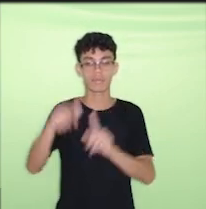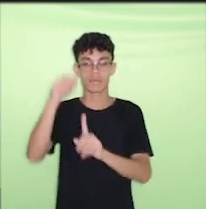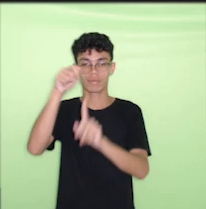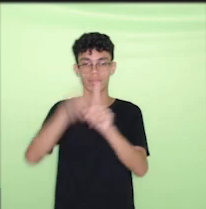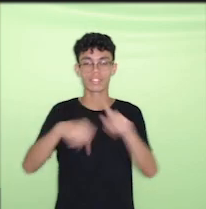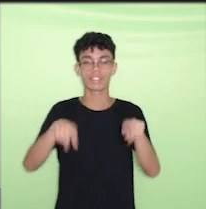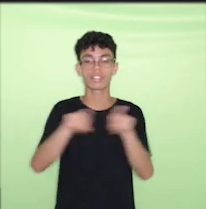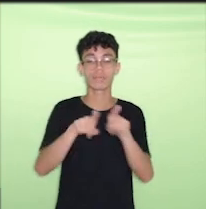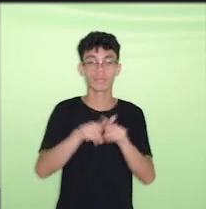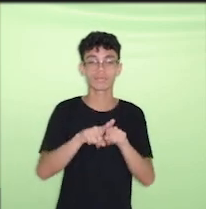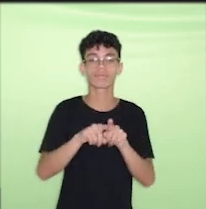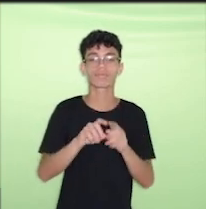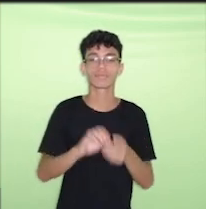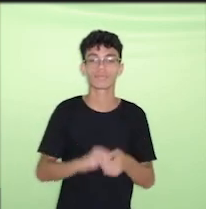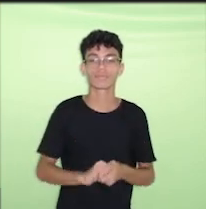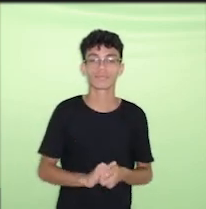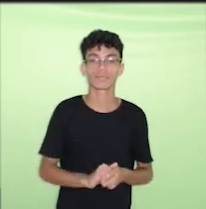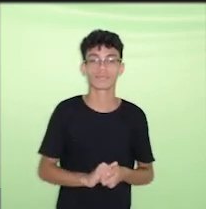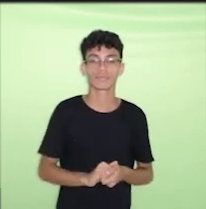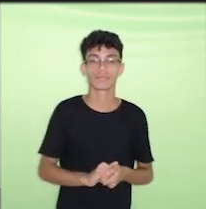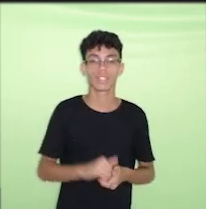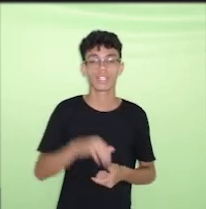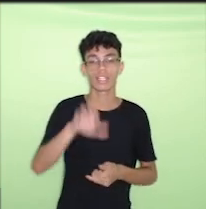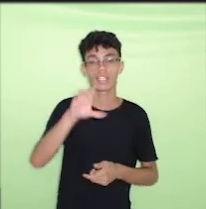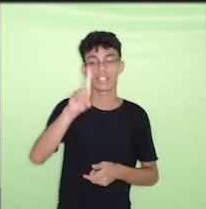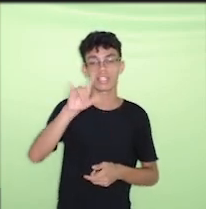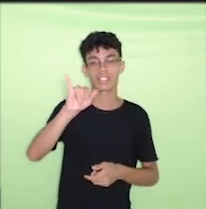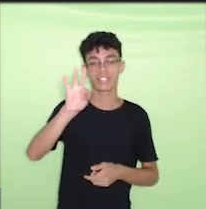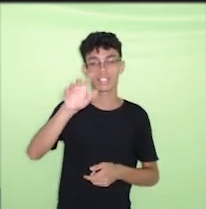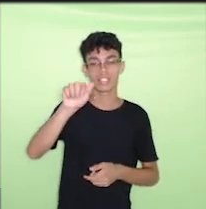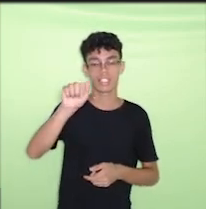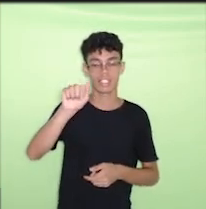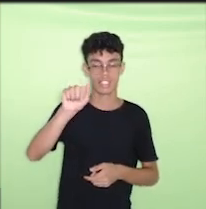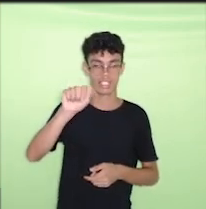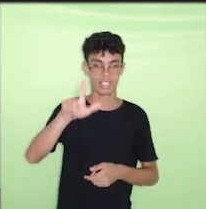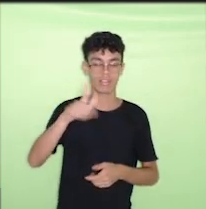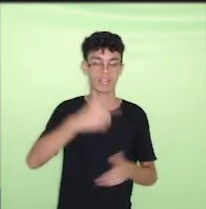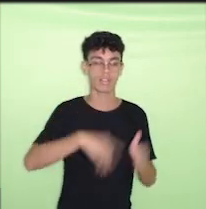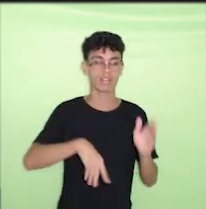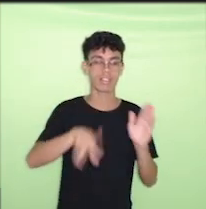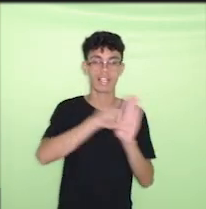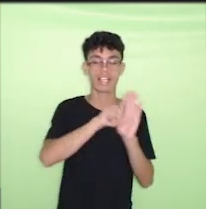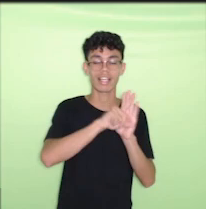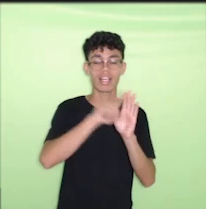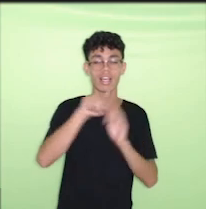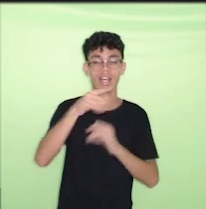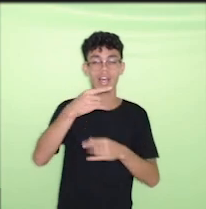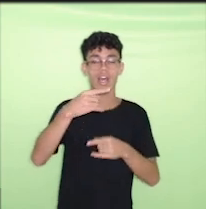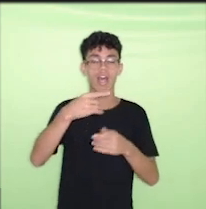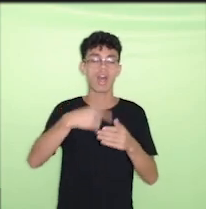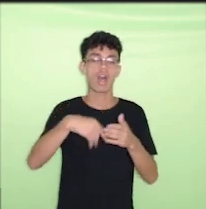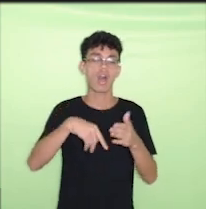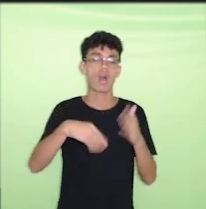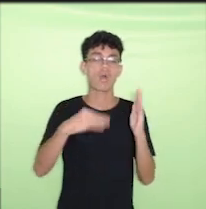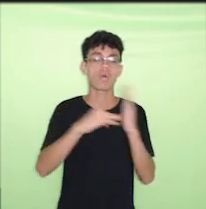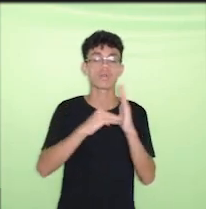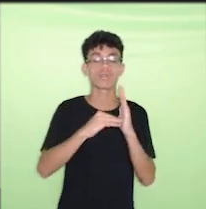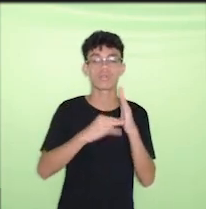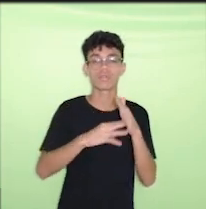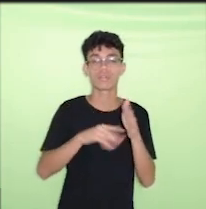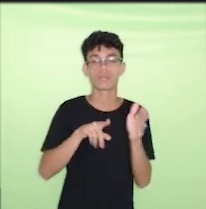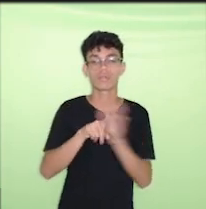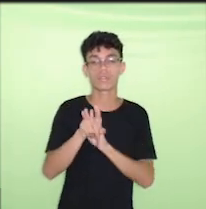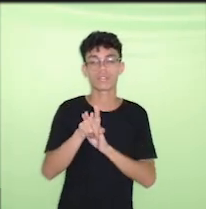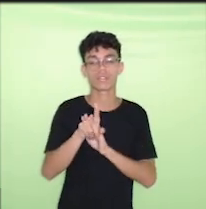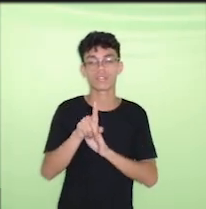fruto desses editais da Lei Aldir Blanc. Tem só mais uma última pergunta aqui no chat, eu vou